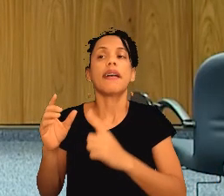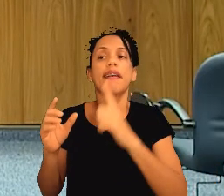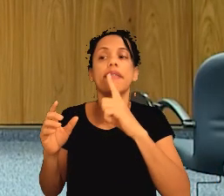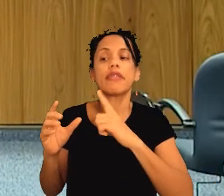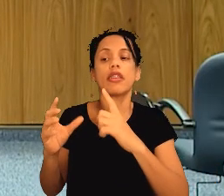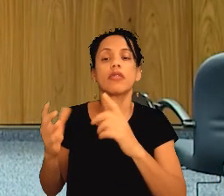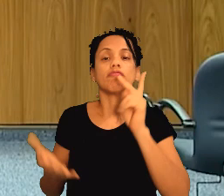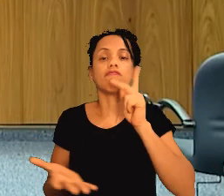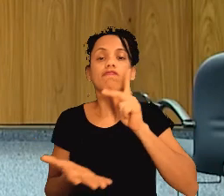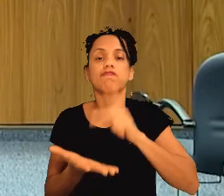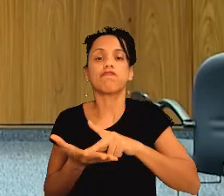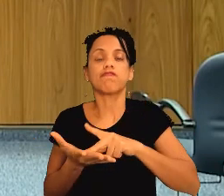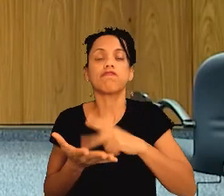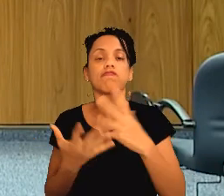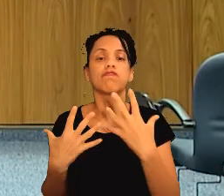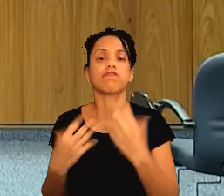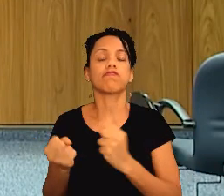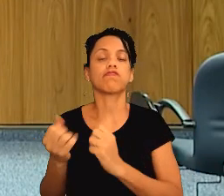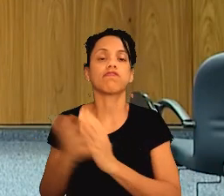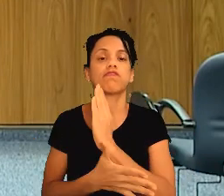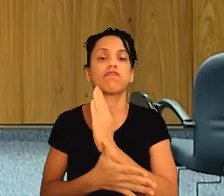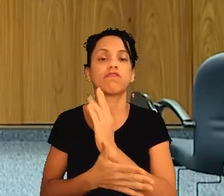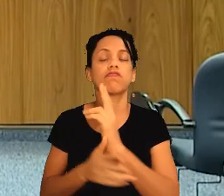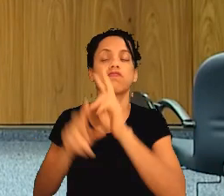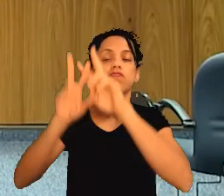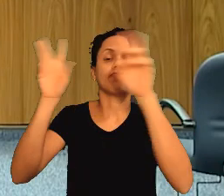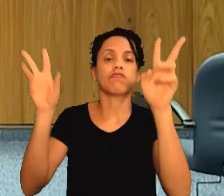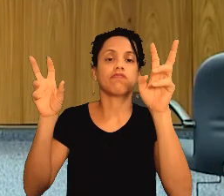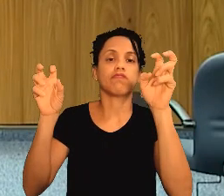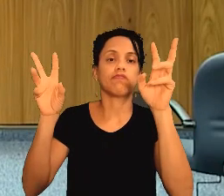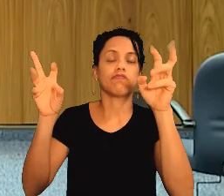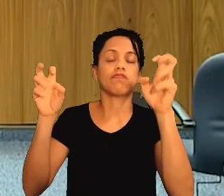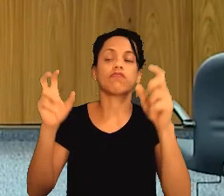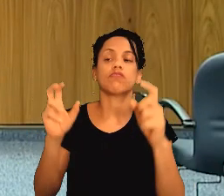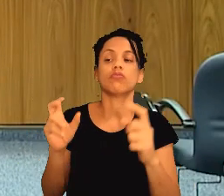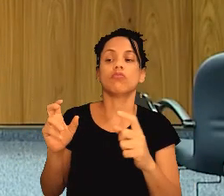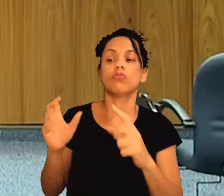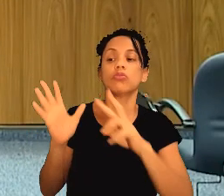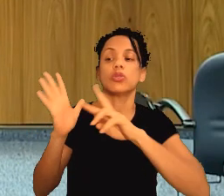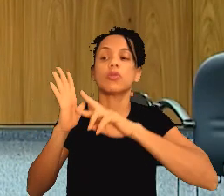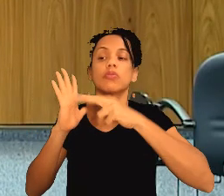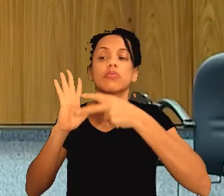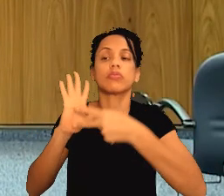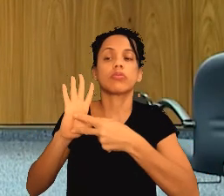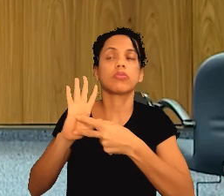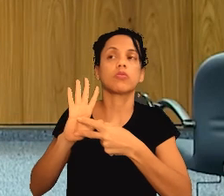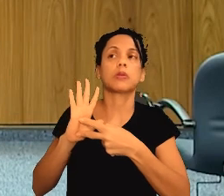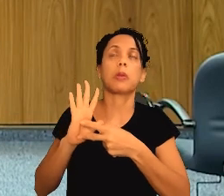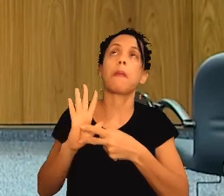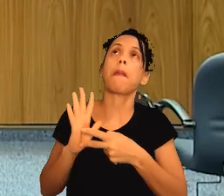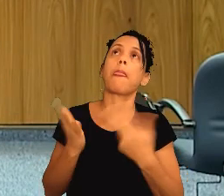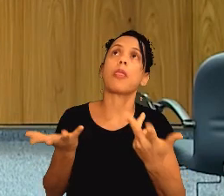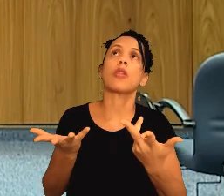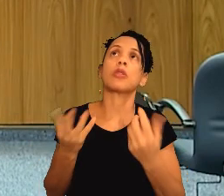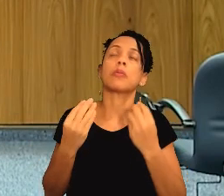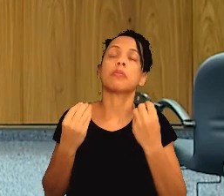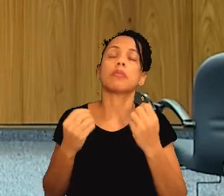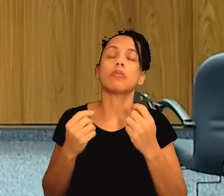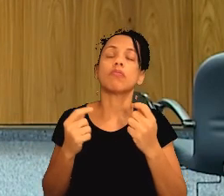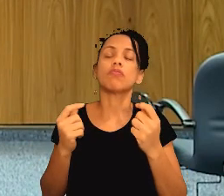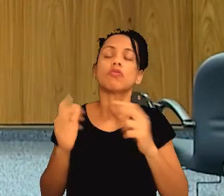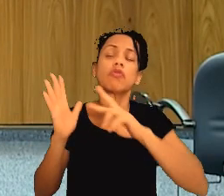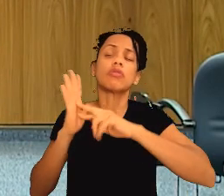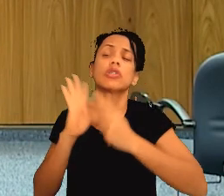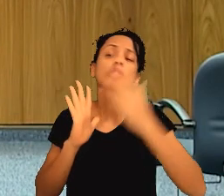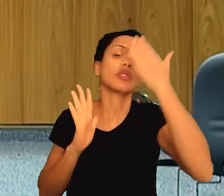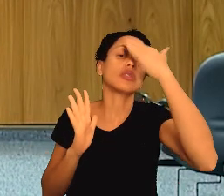uma reafirmação desse título, mas dando-lhe uma definição que é o que